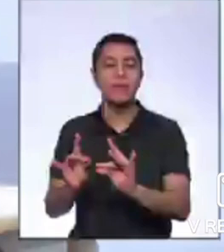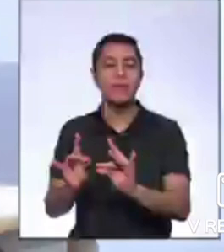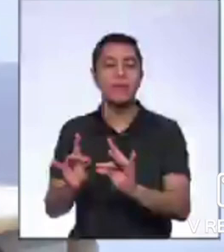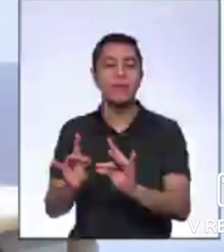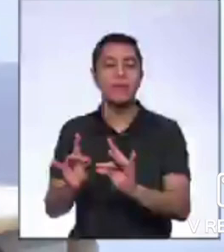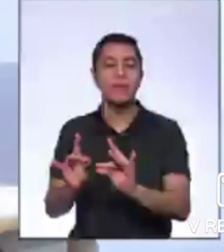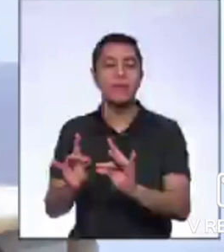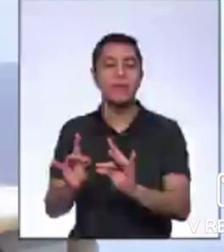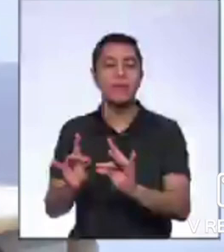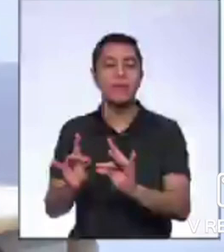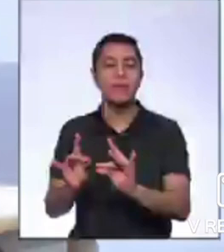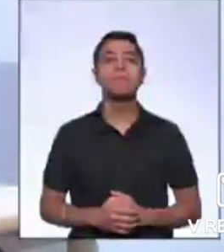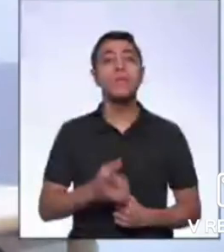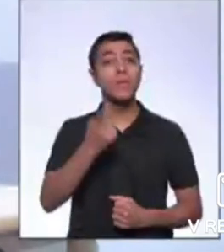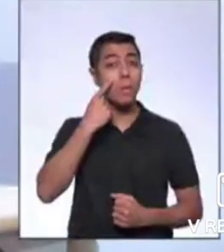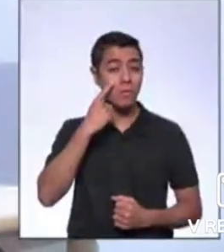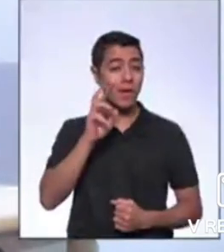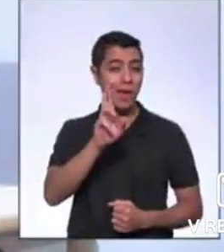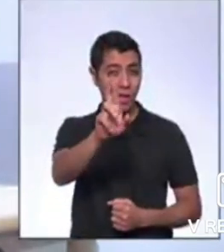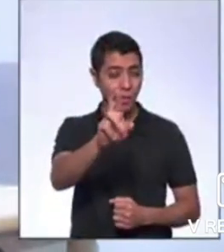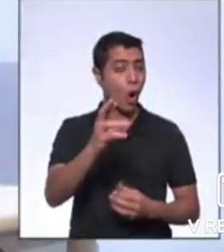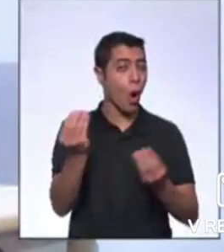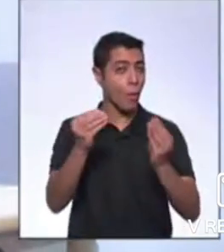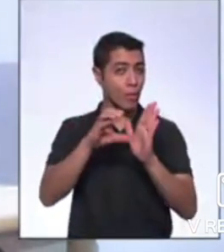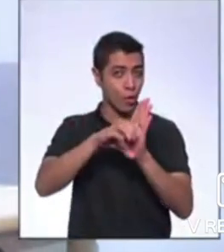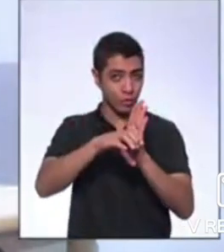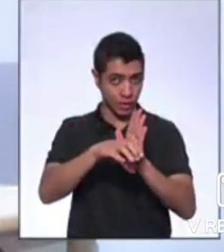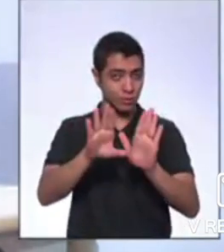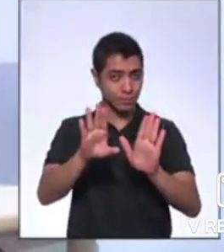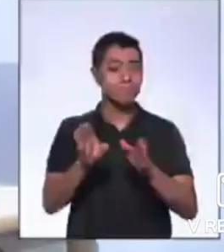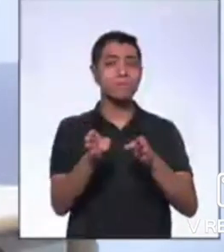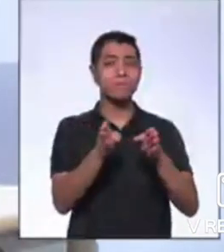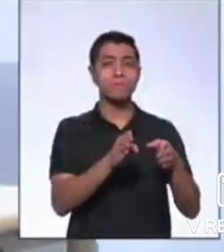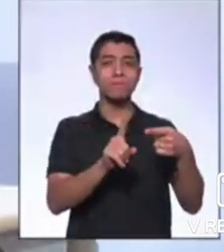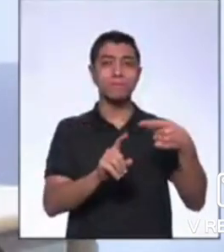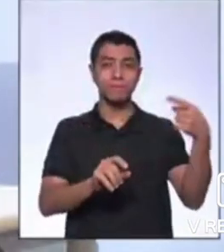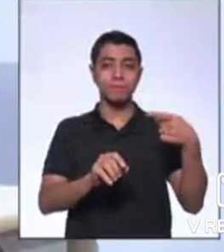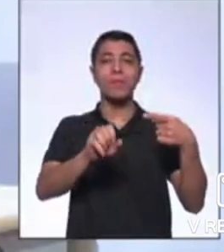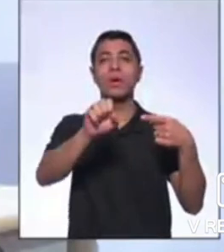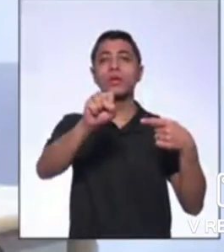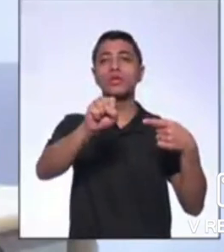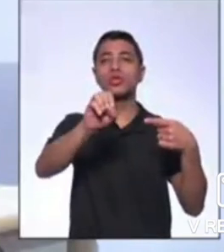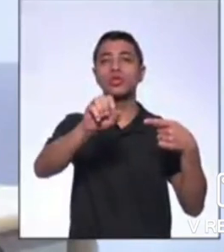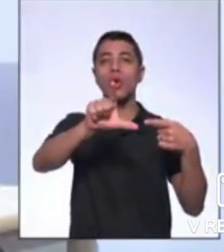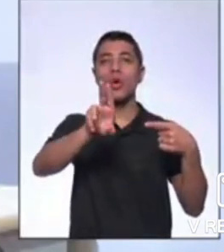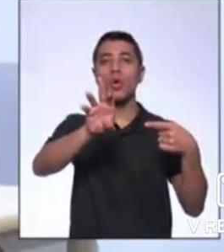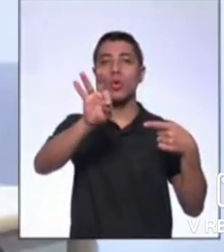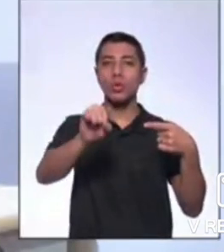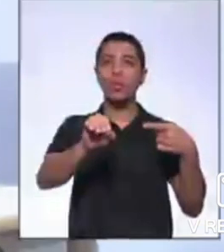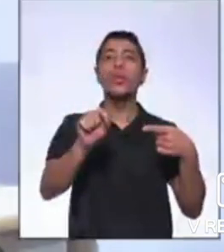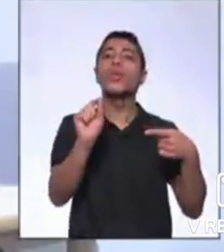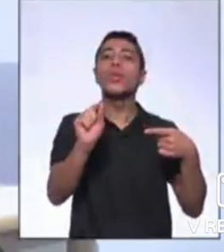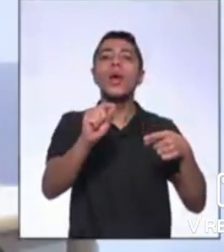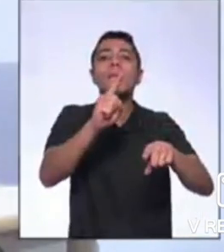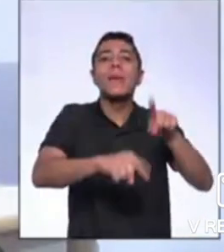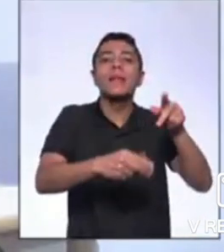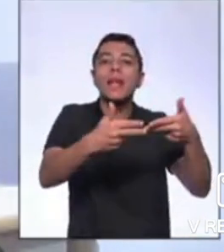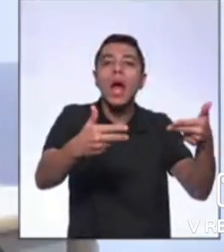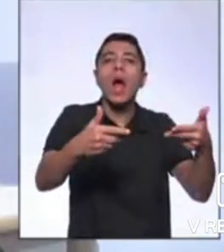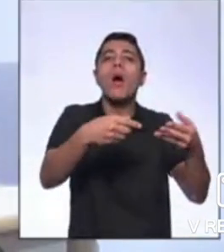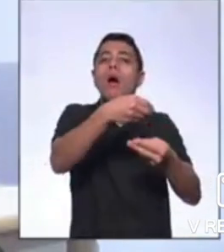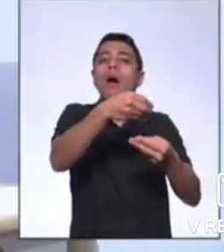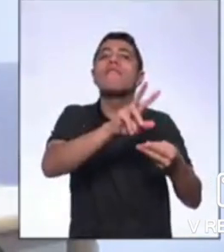aqueles que tiveram ainda uma certa confusãozinha. O soluto é aquele que vai ser dissolvido pelo solvente.